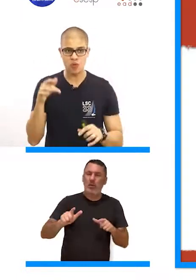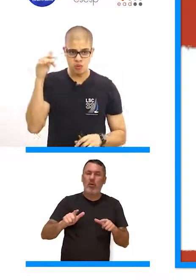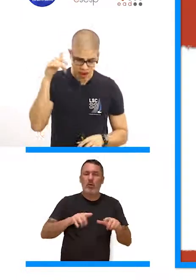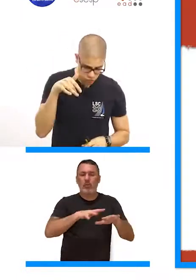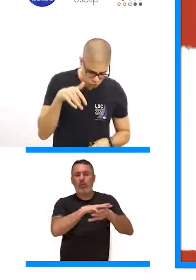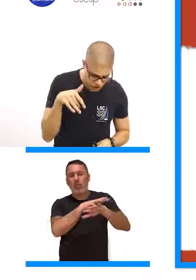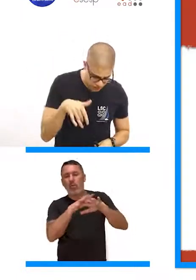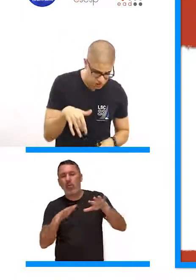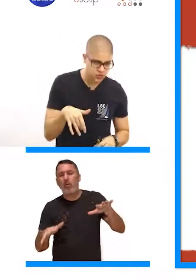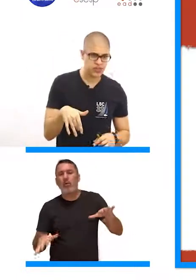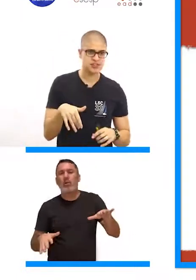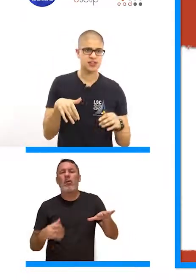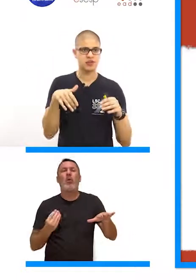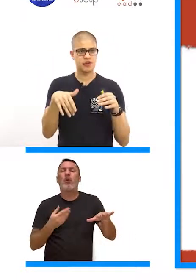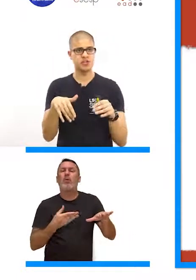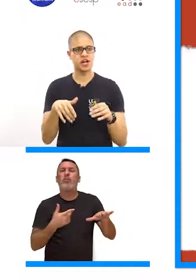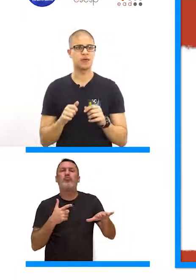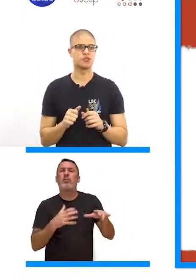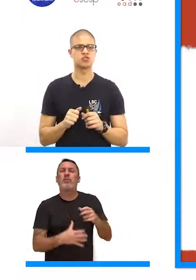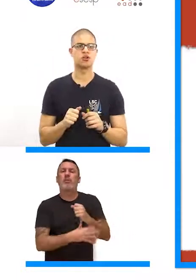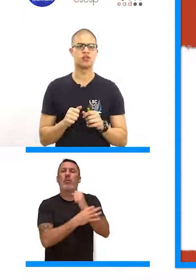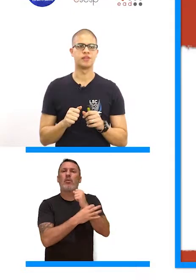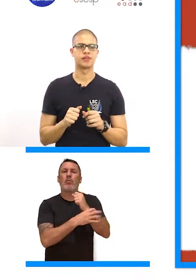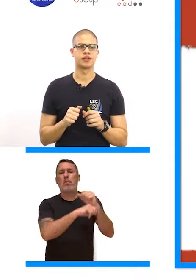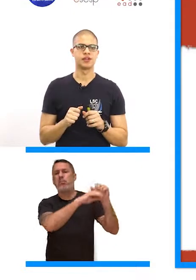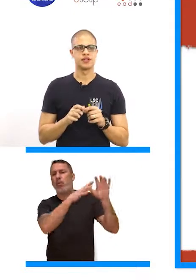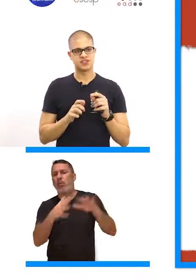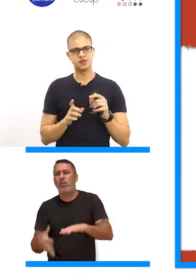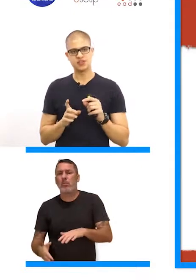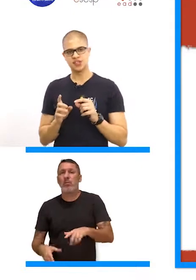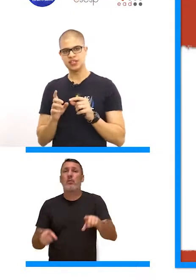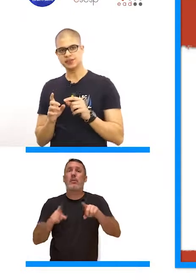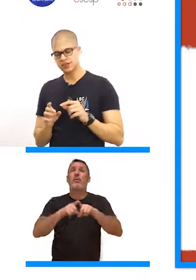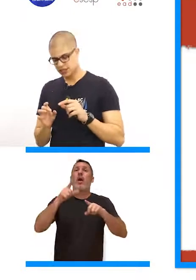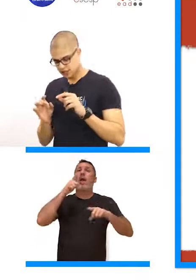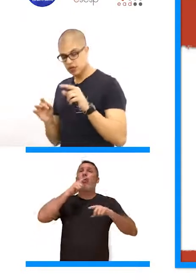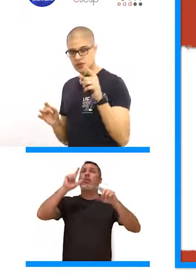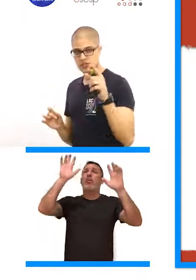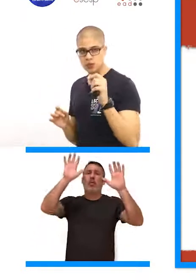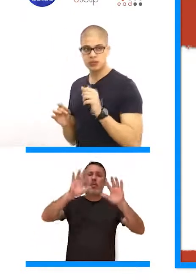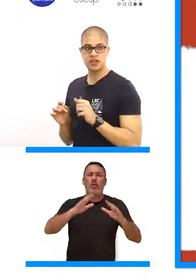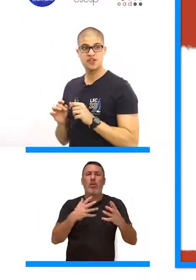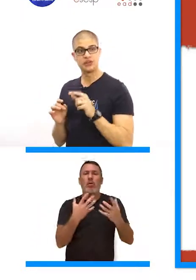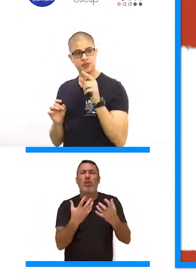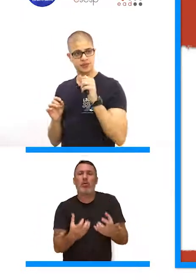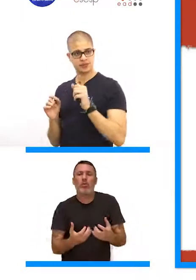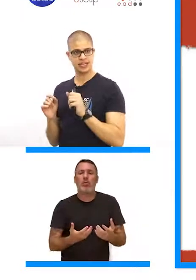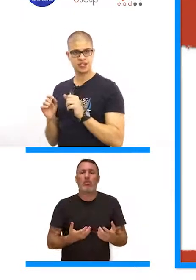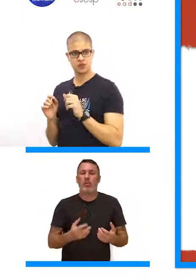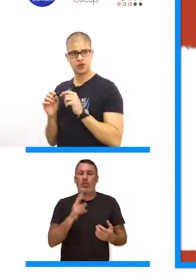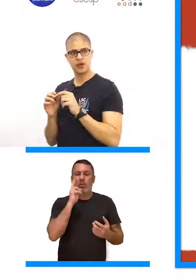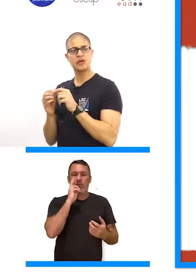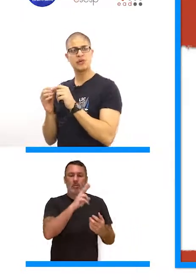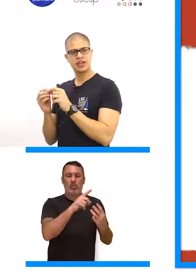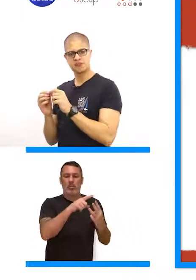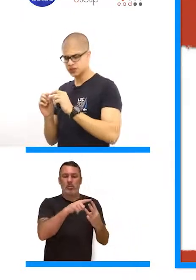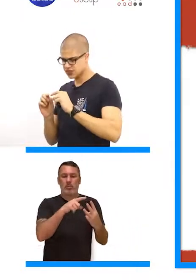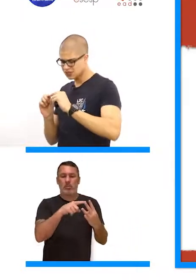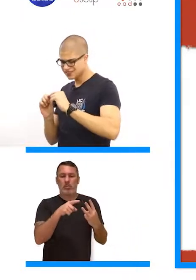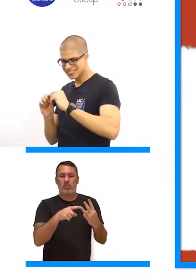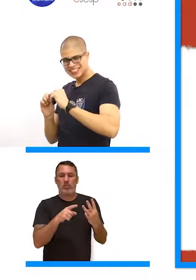mais terá um alto nível de infiltração de água no solo. Sendo assim, o que nós estamos observando naquela figura do